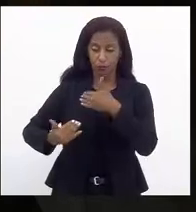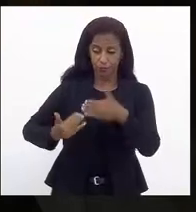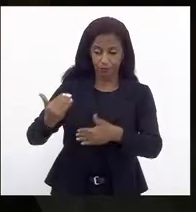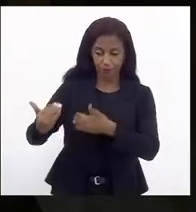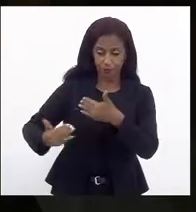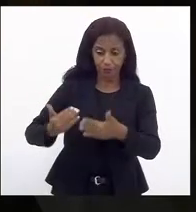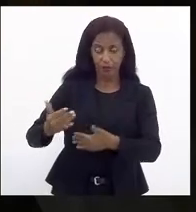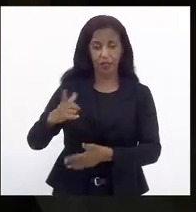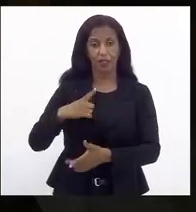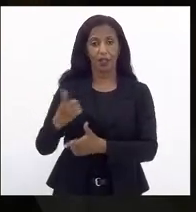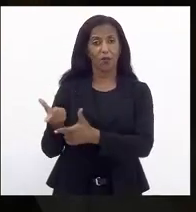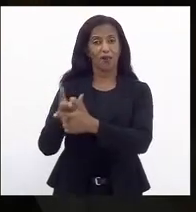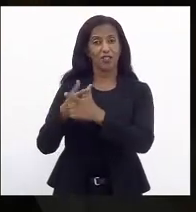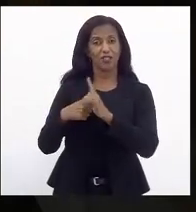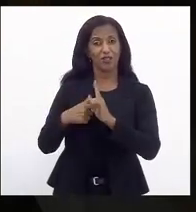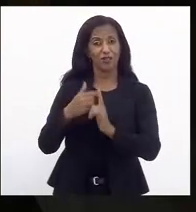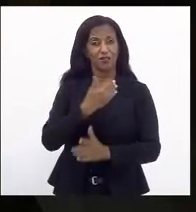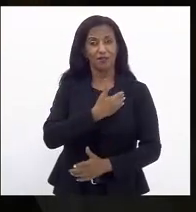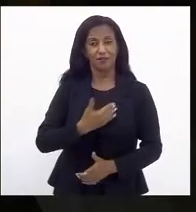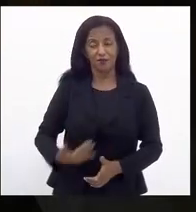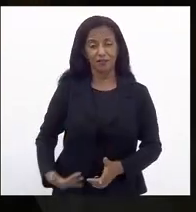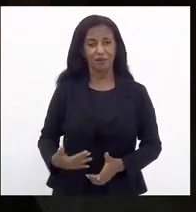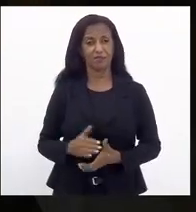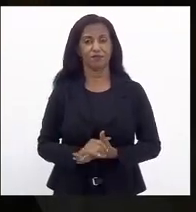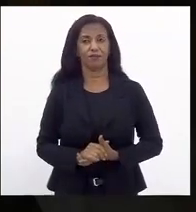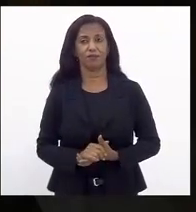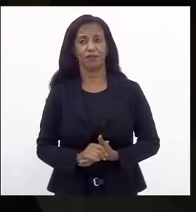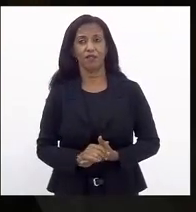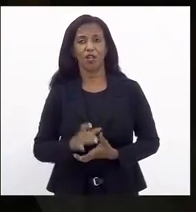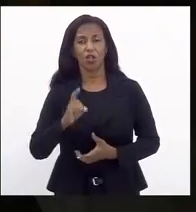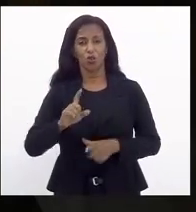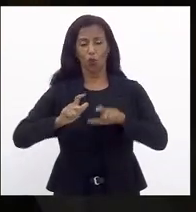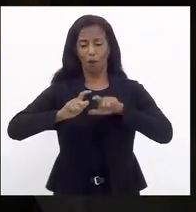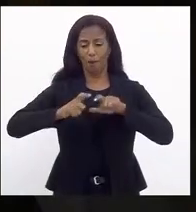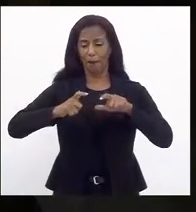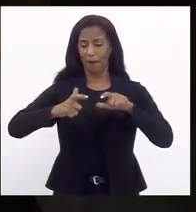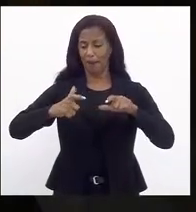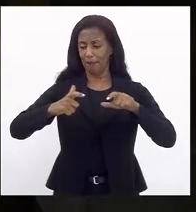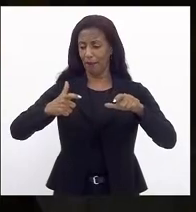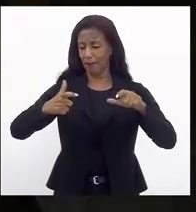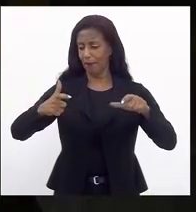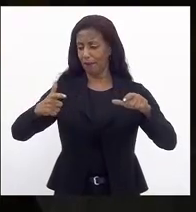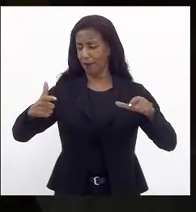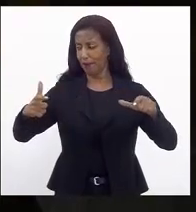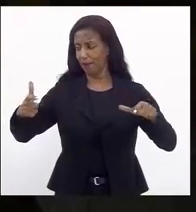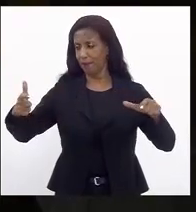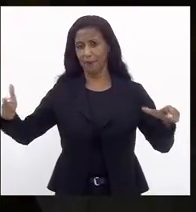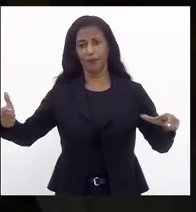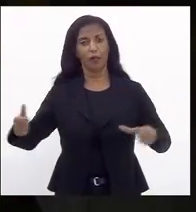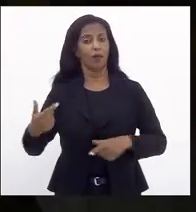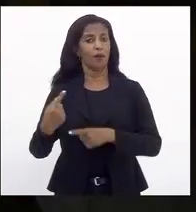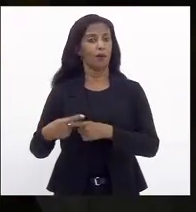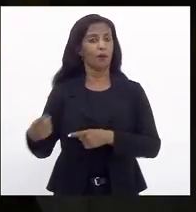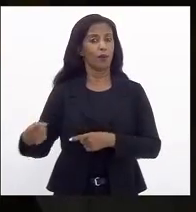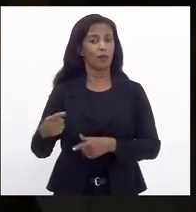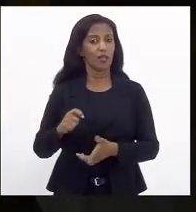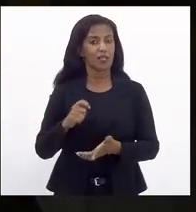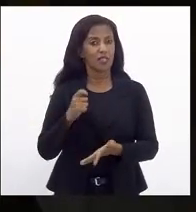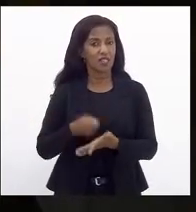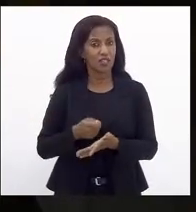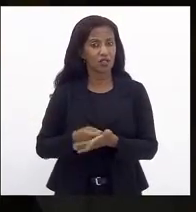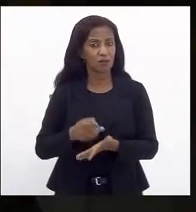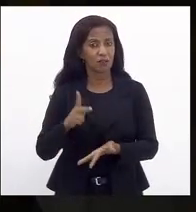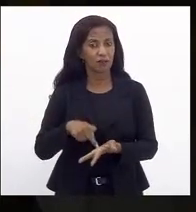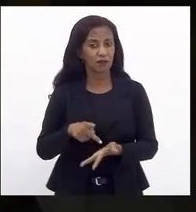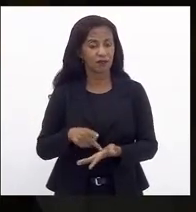e tem uma dívida pública é só cresceu nesse período é porque esse regime Na